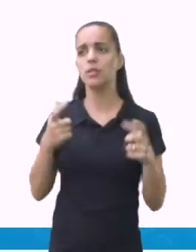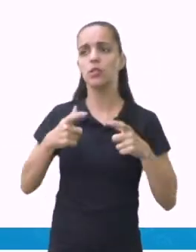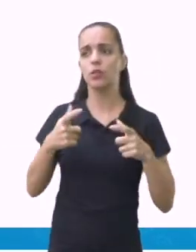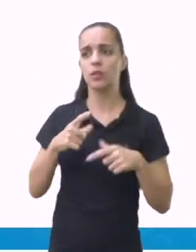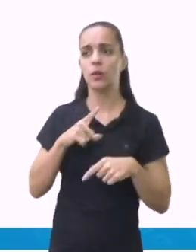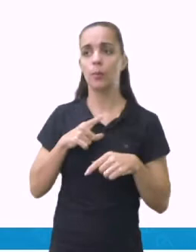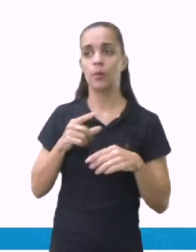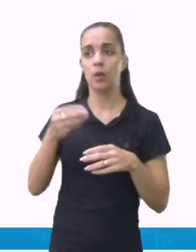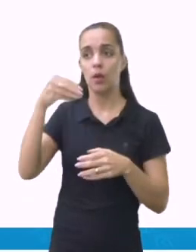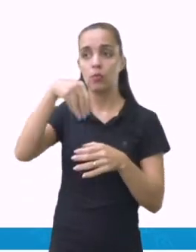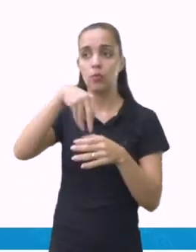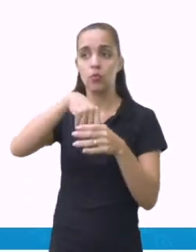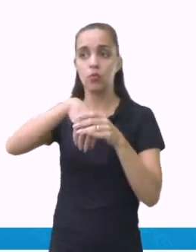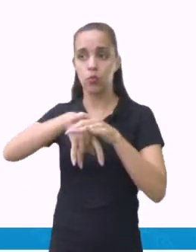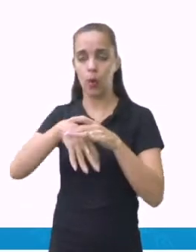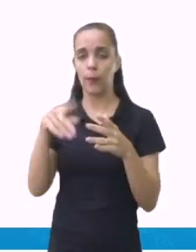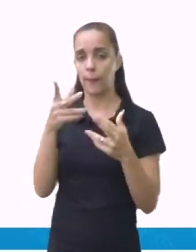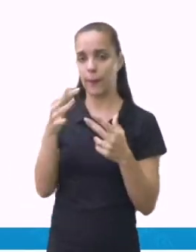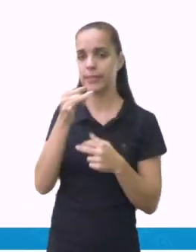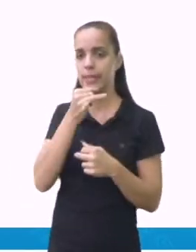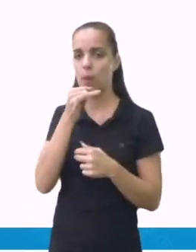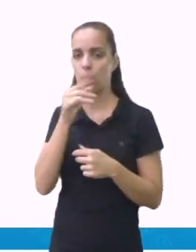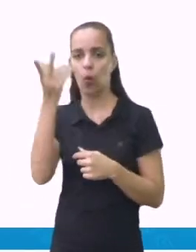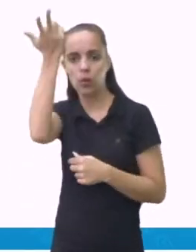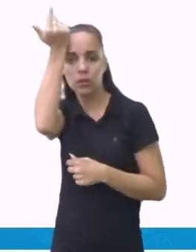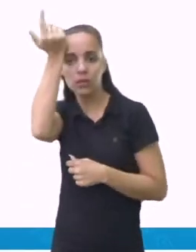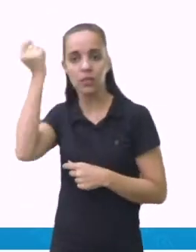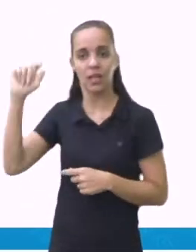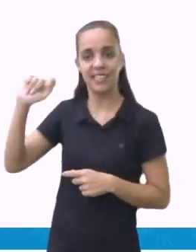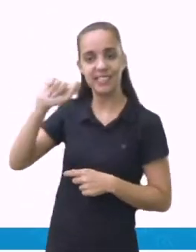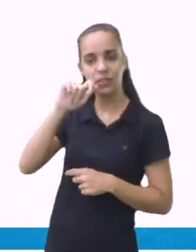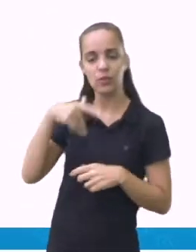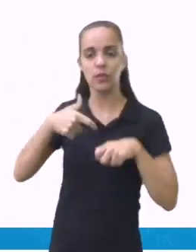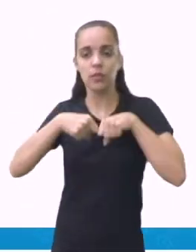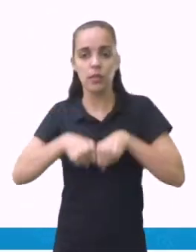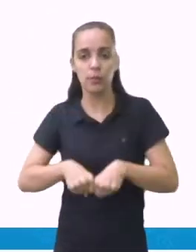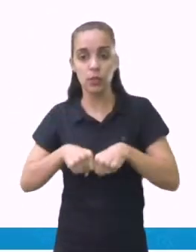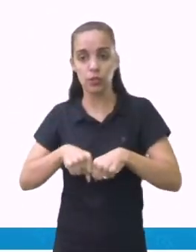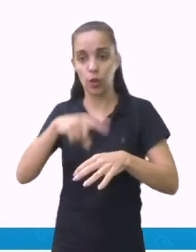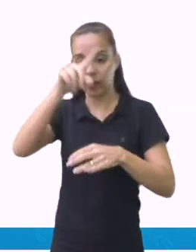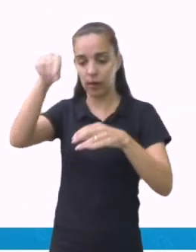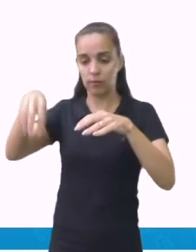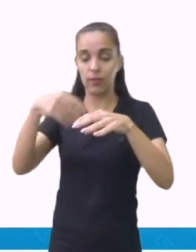que é essa como a cenoura e a mandioca, que fica no solo.